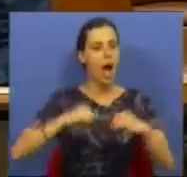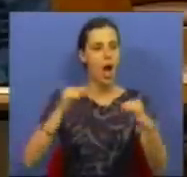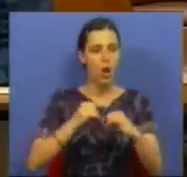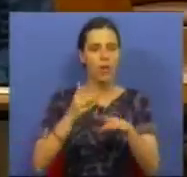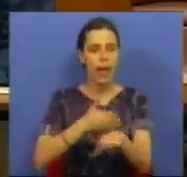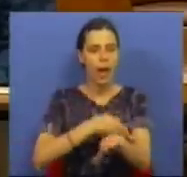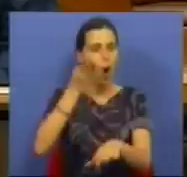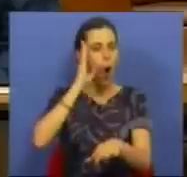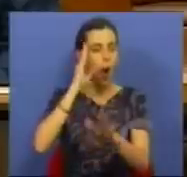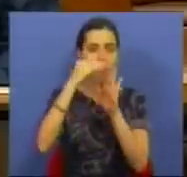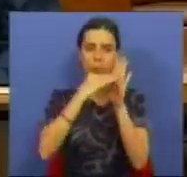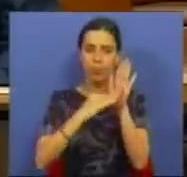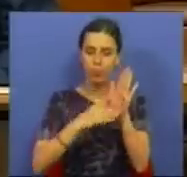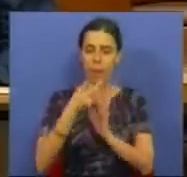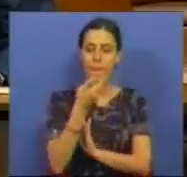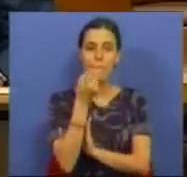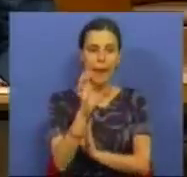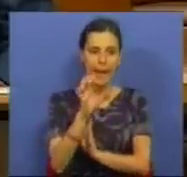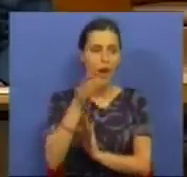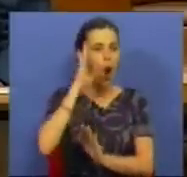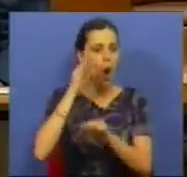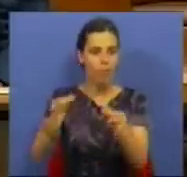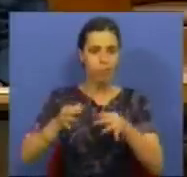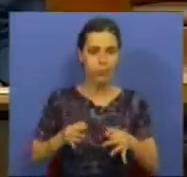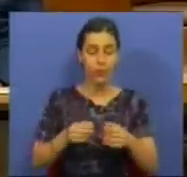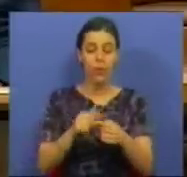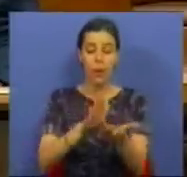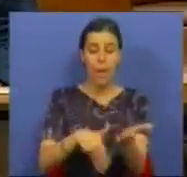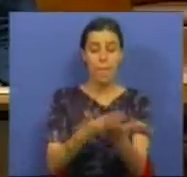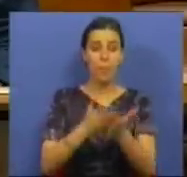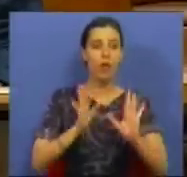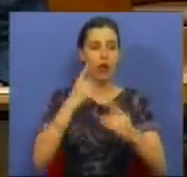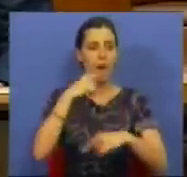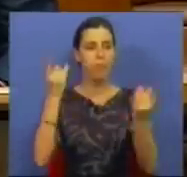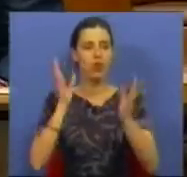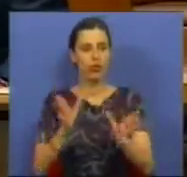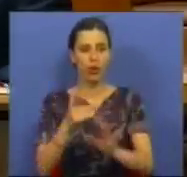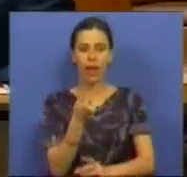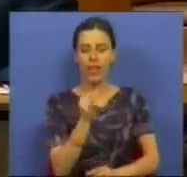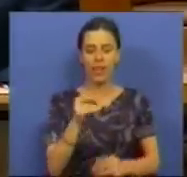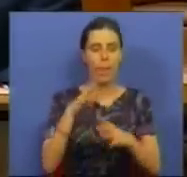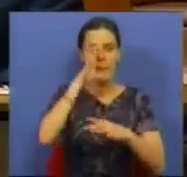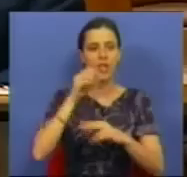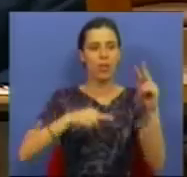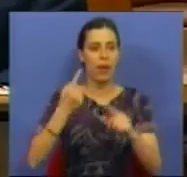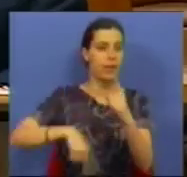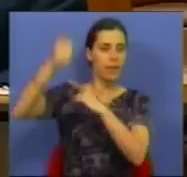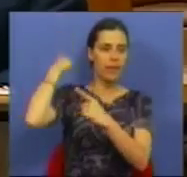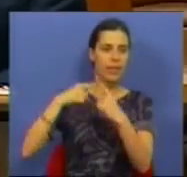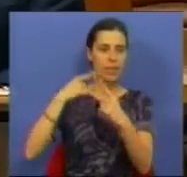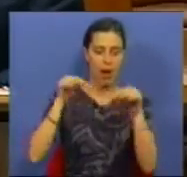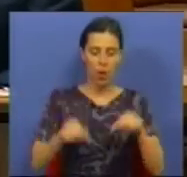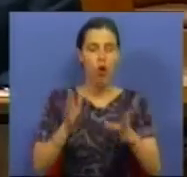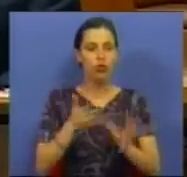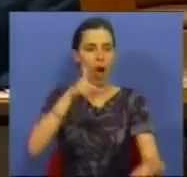em antecipar as medidas inscritas no PEC. Para lá das propostas já anunciadas por Teixeira dos Santos na semana passada, ou as que